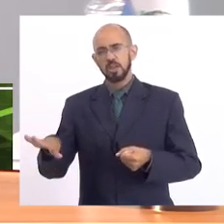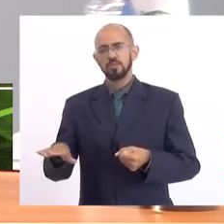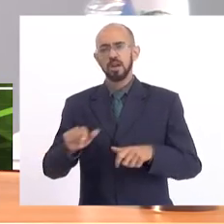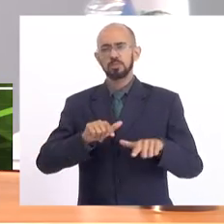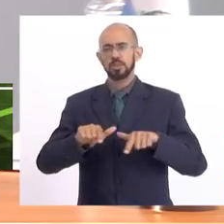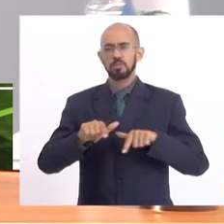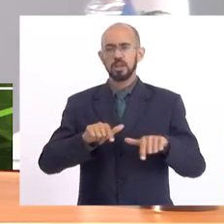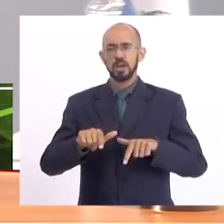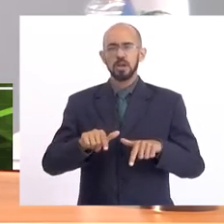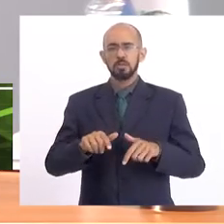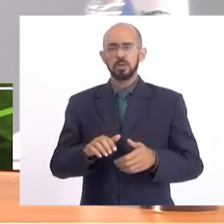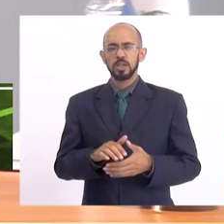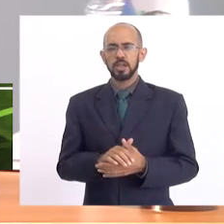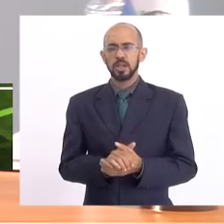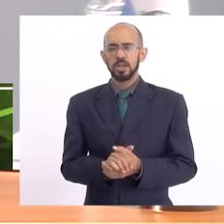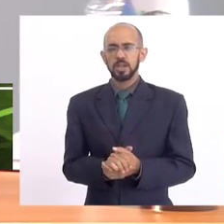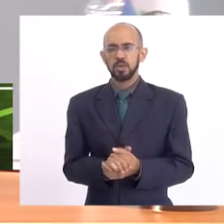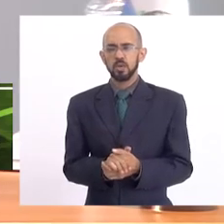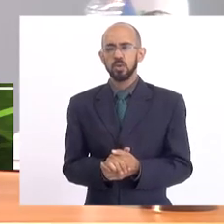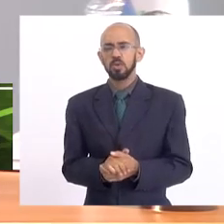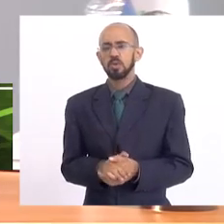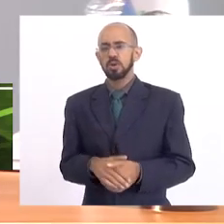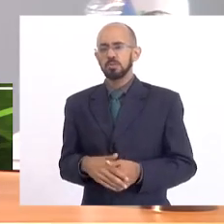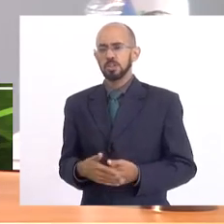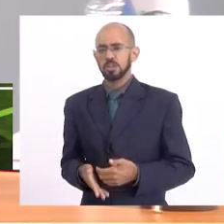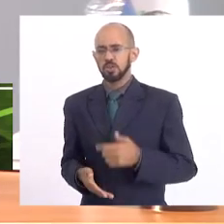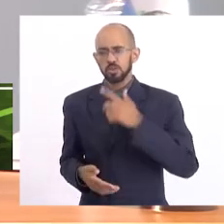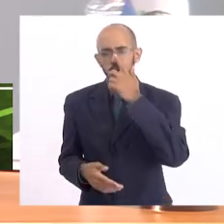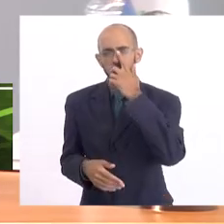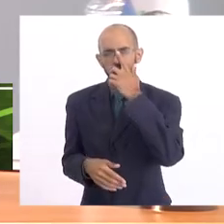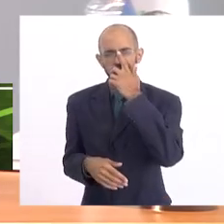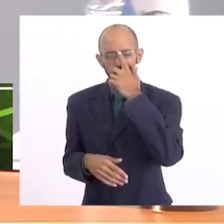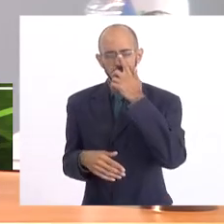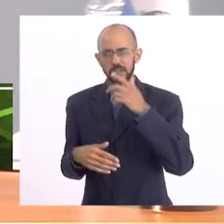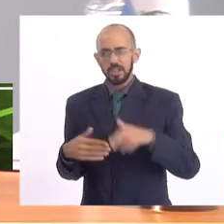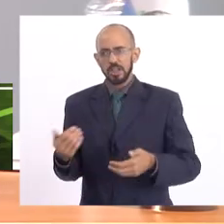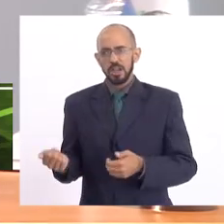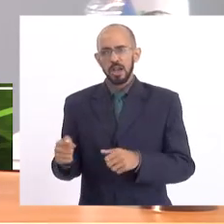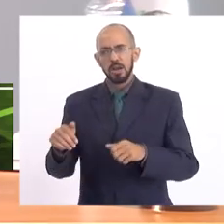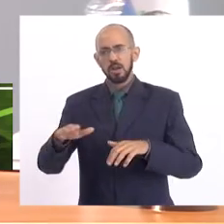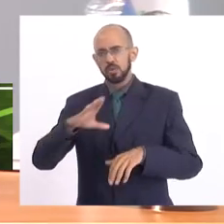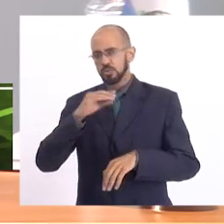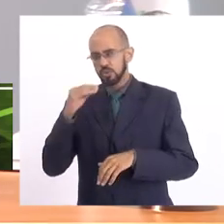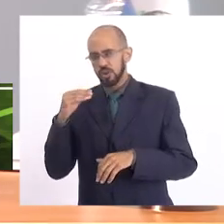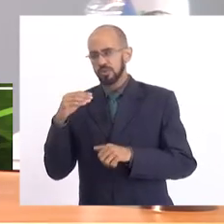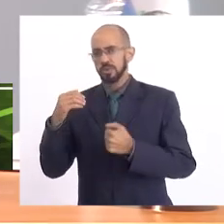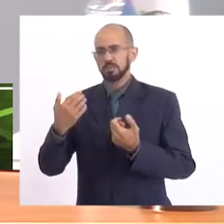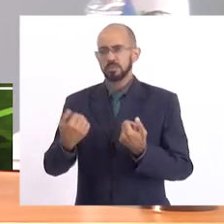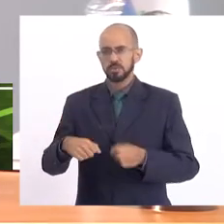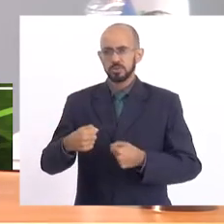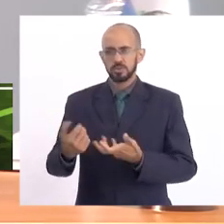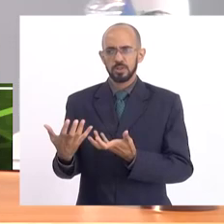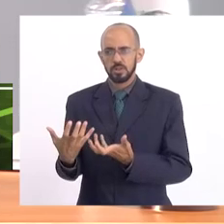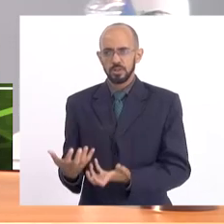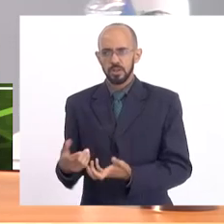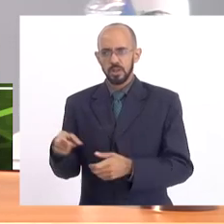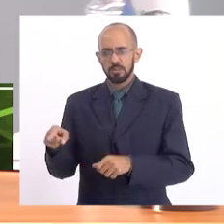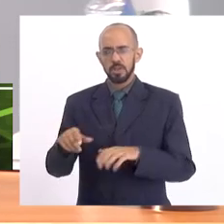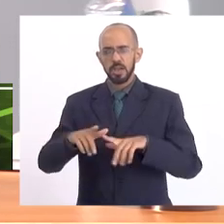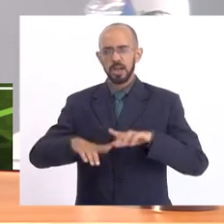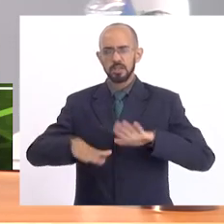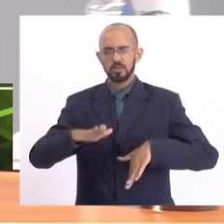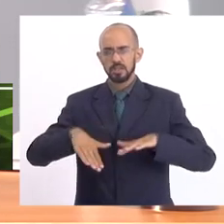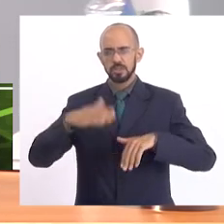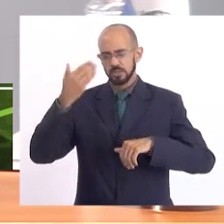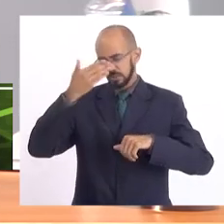em supermercados. Né? Então, não é simplesmente ele cumpre a medida assim e o Degase